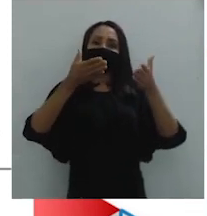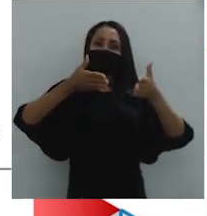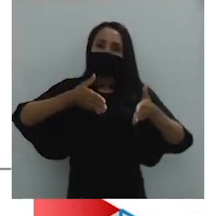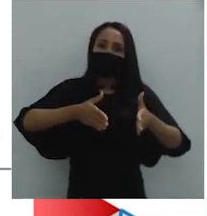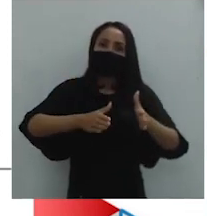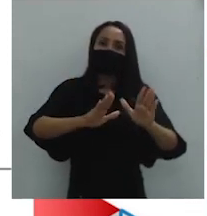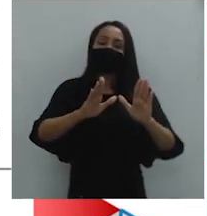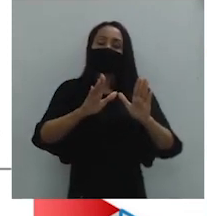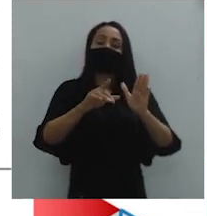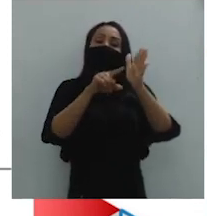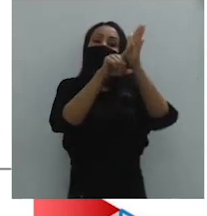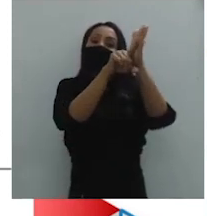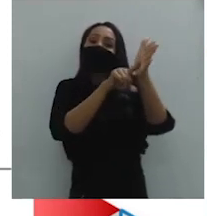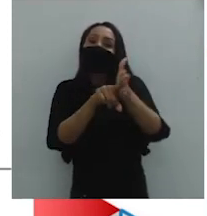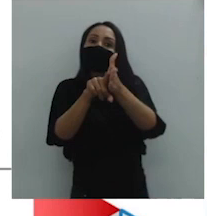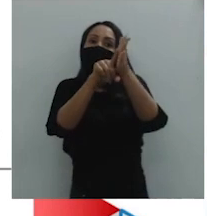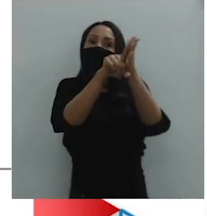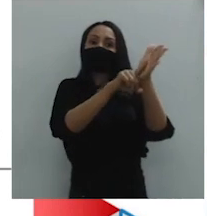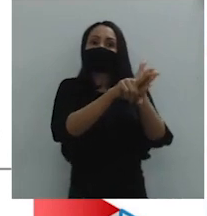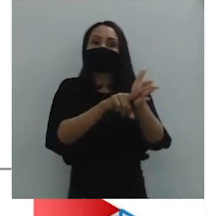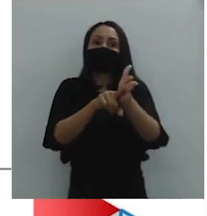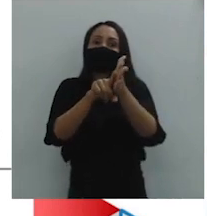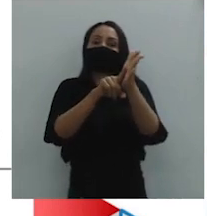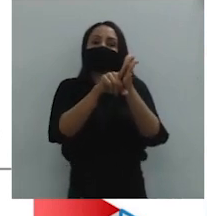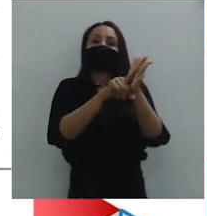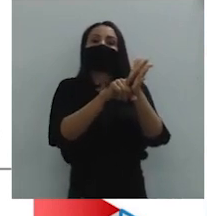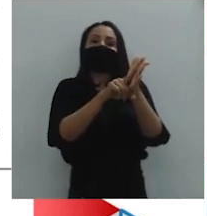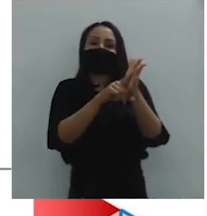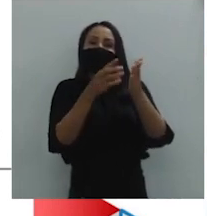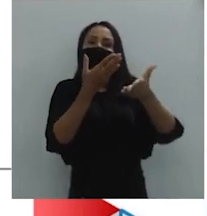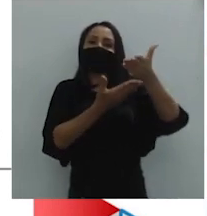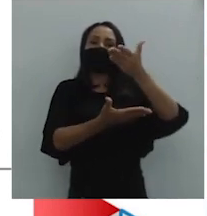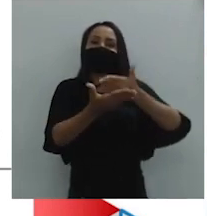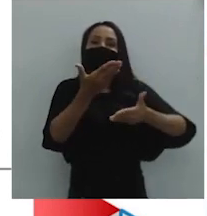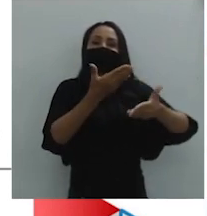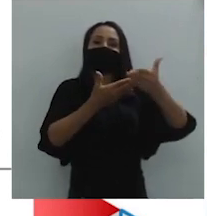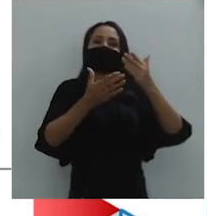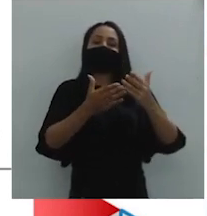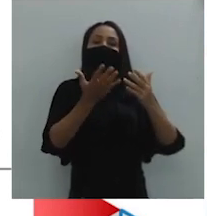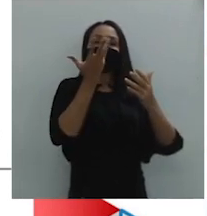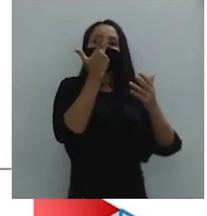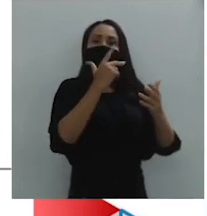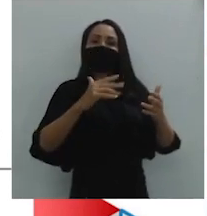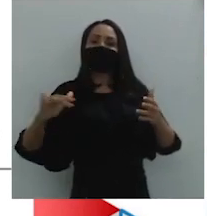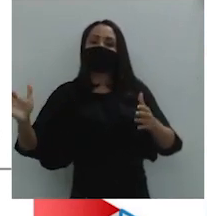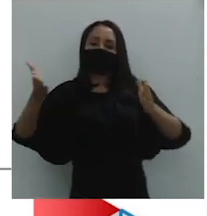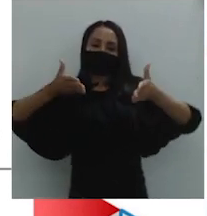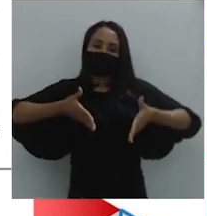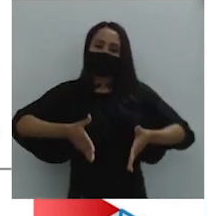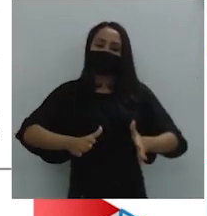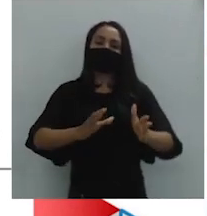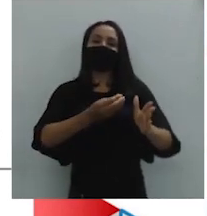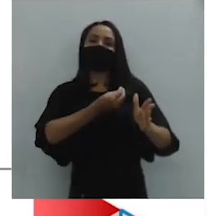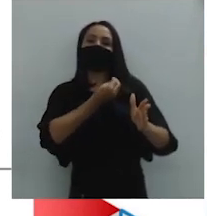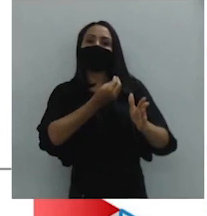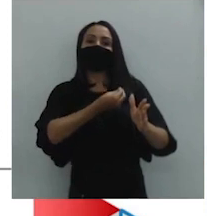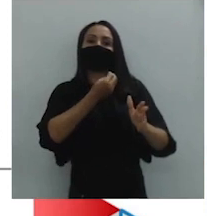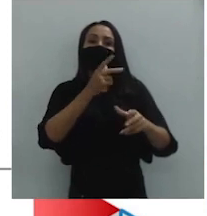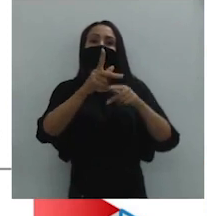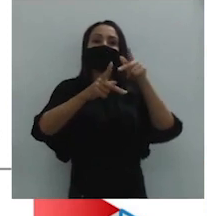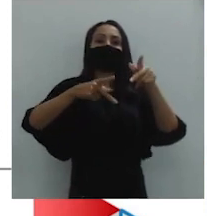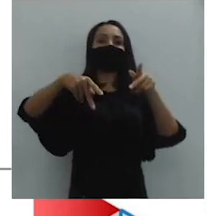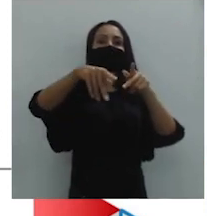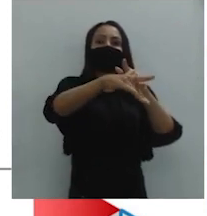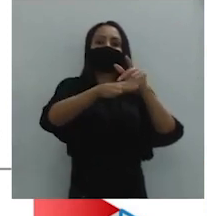o estudo que relaciona a ocorrência de crianças nascidas, vividas, com a